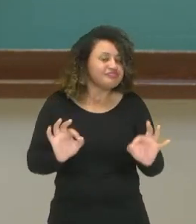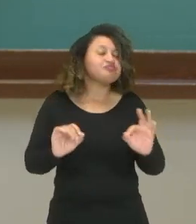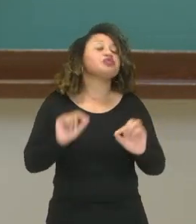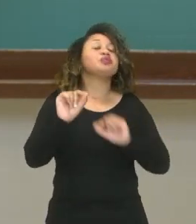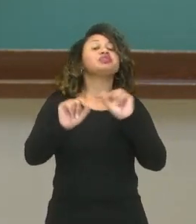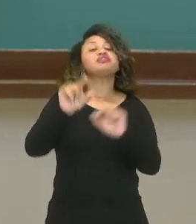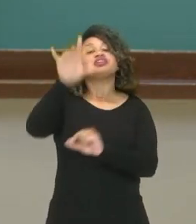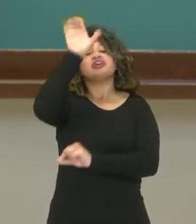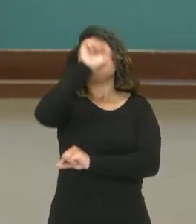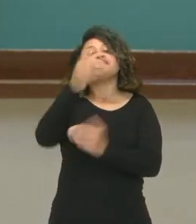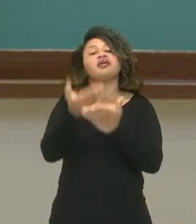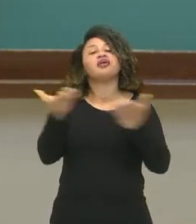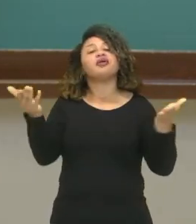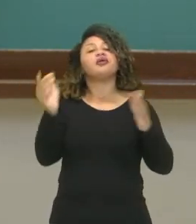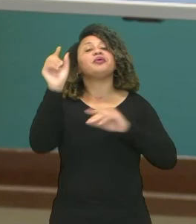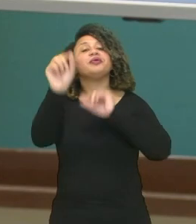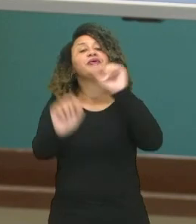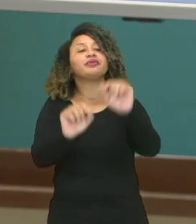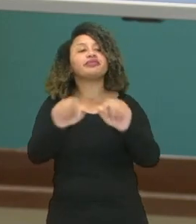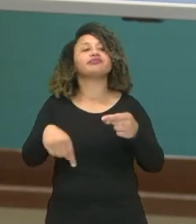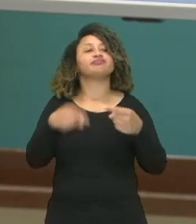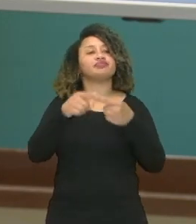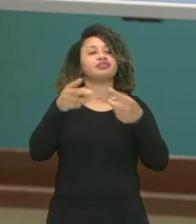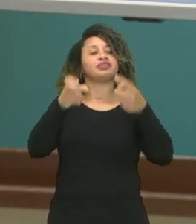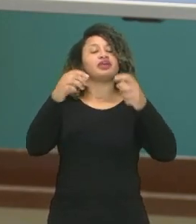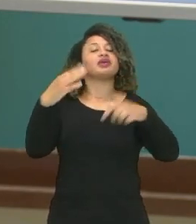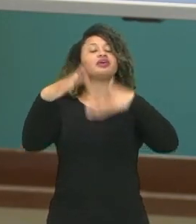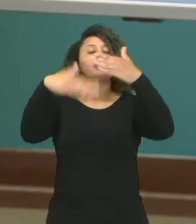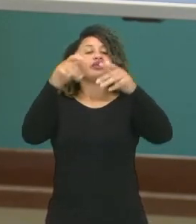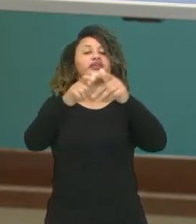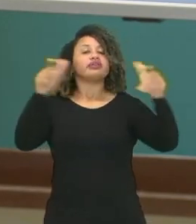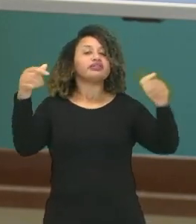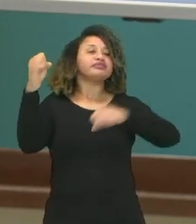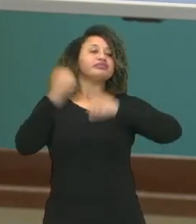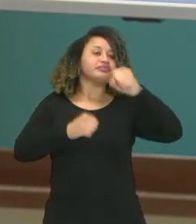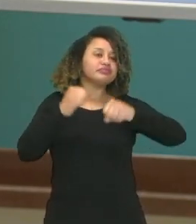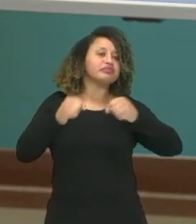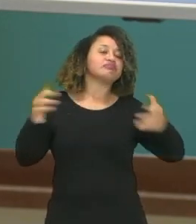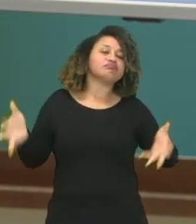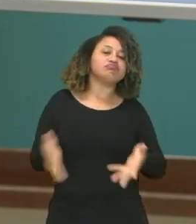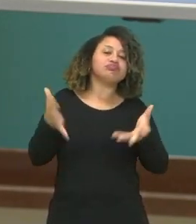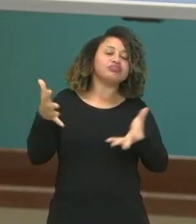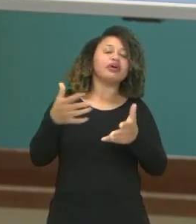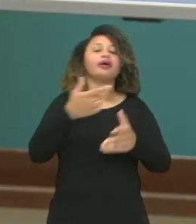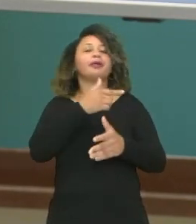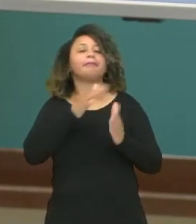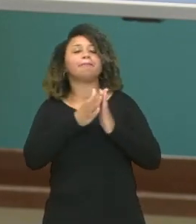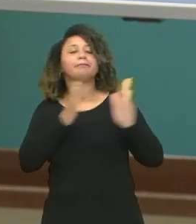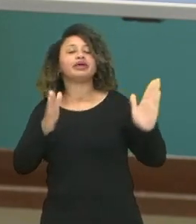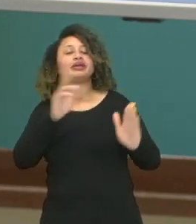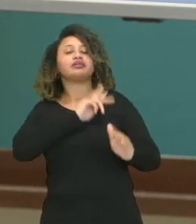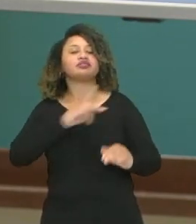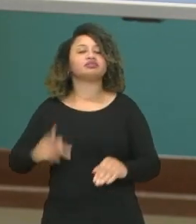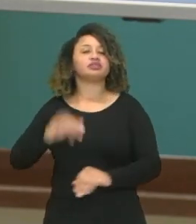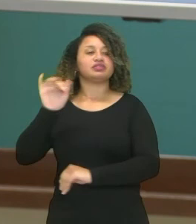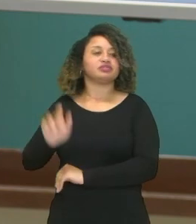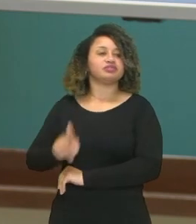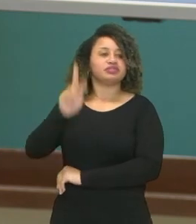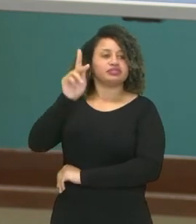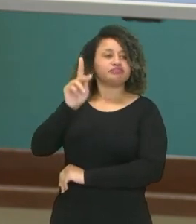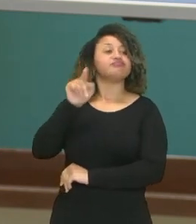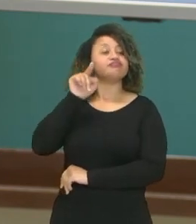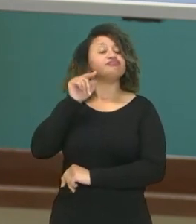aula de hoje, criança? Você viu que o crescimento industrial foi muito estimulado no governo Juscelino Kubitschek.